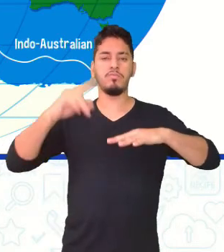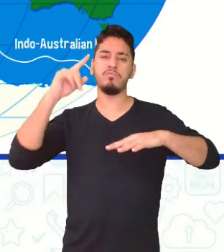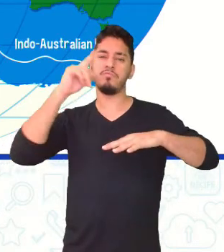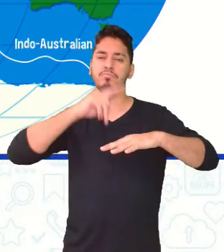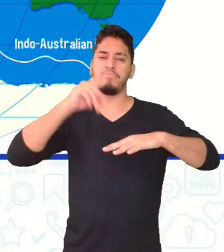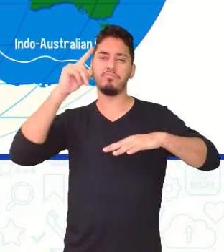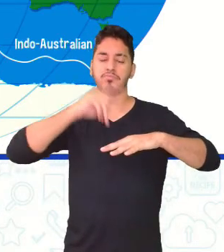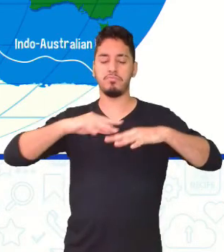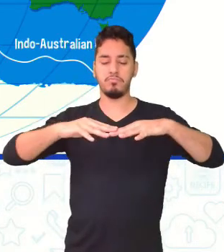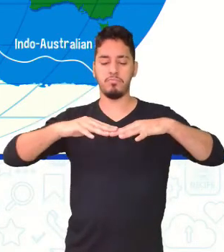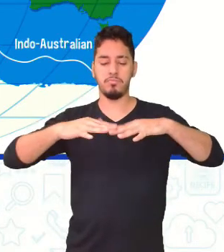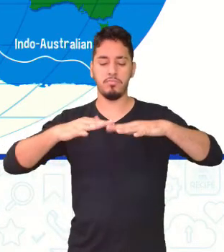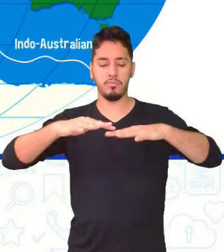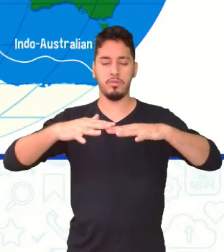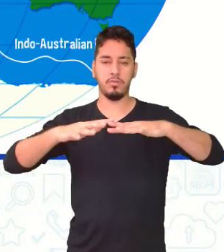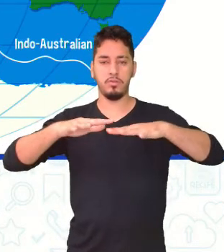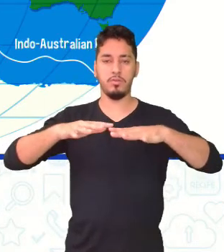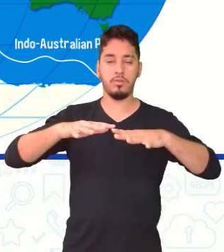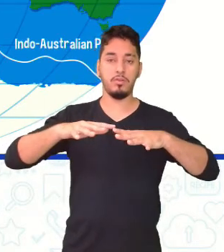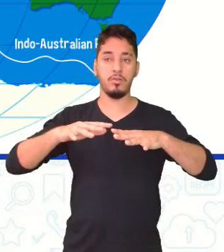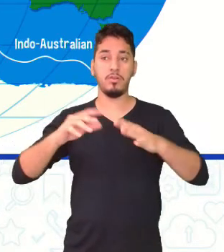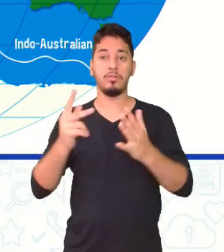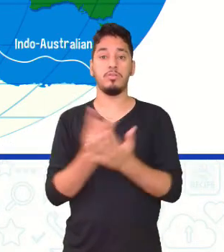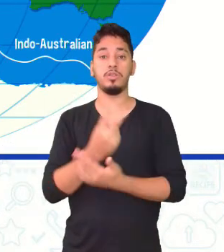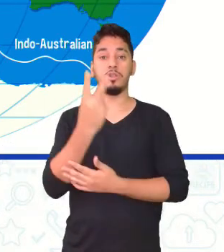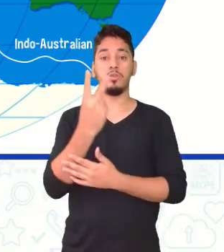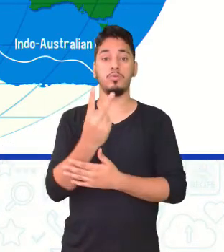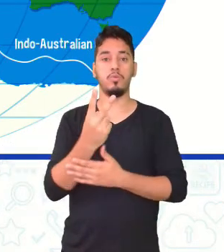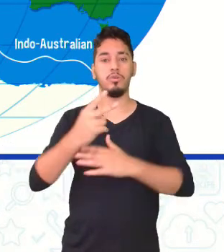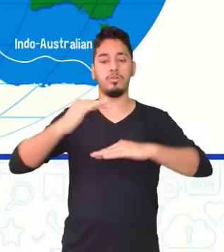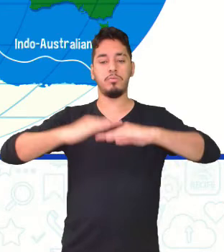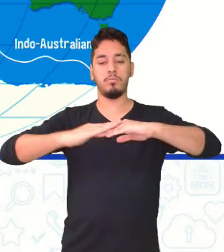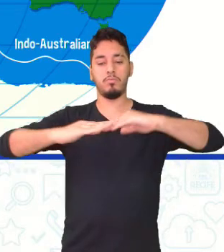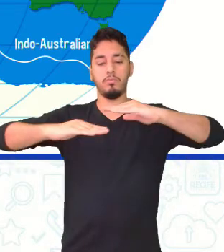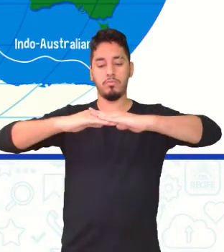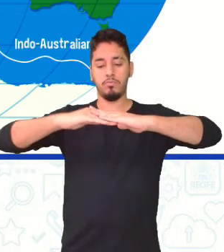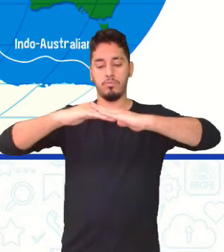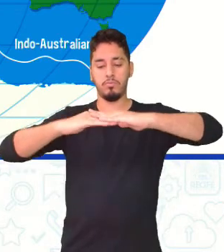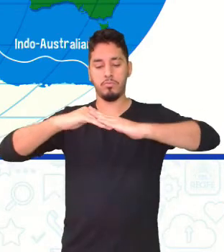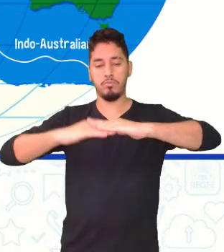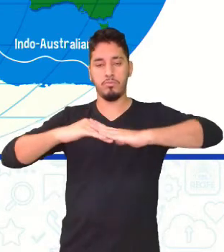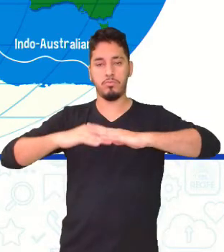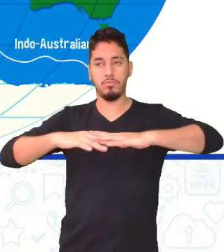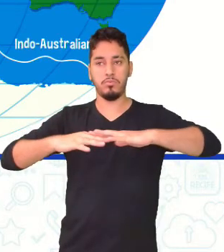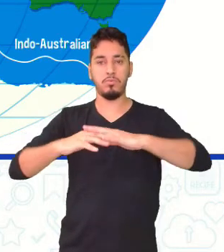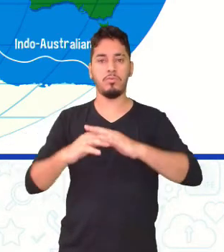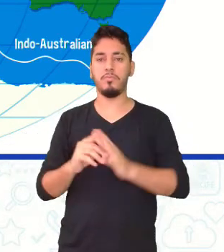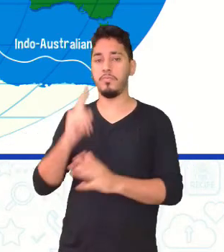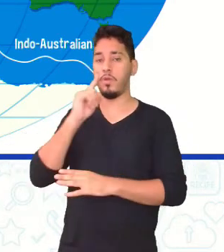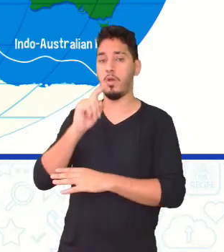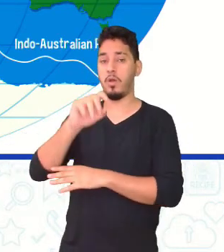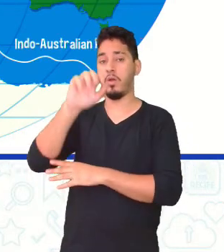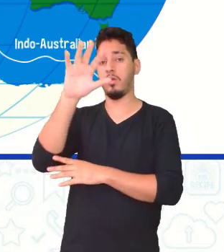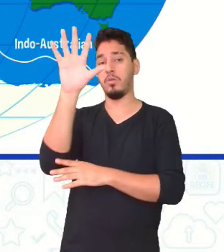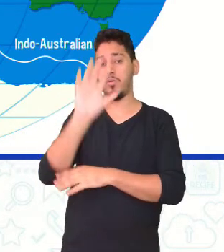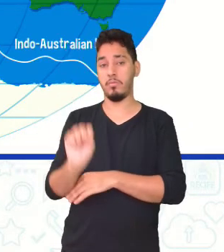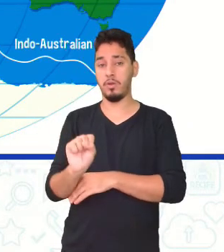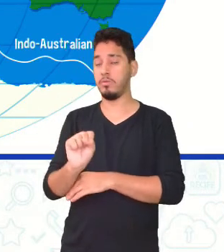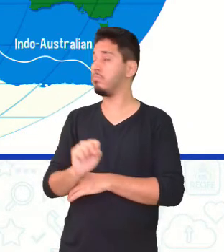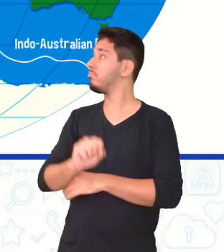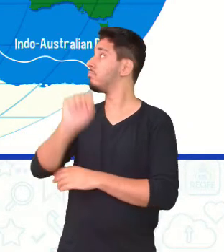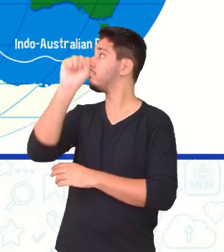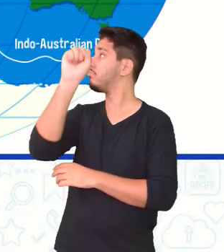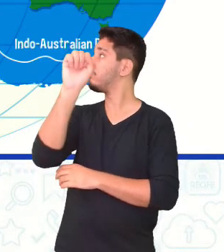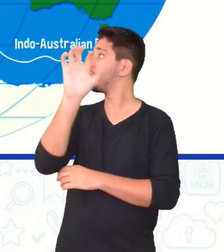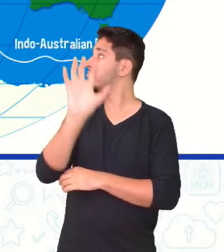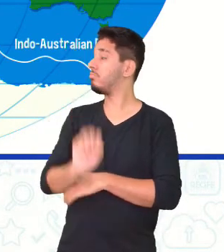né? Uma falha que surgiu ali entre duas placas tectônicas, né? O mapa aí você vê a distribuição dessas